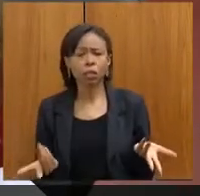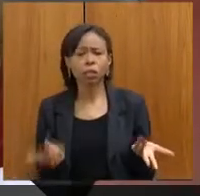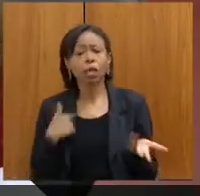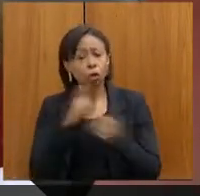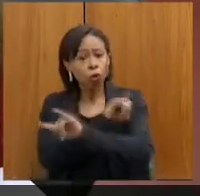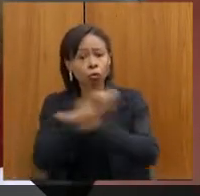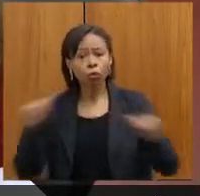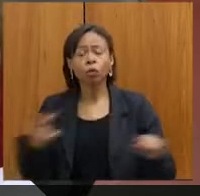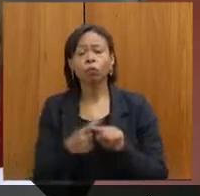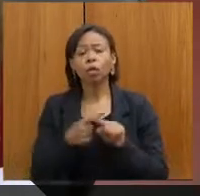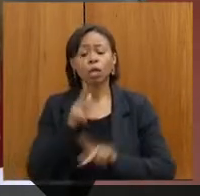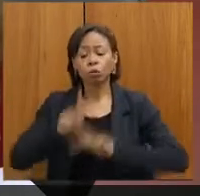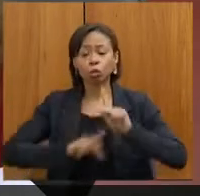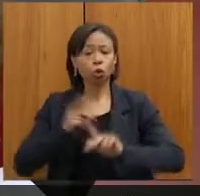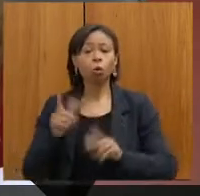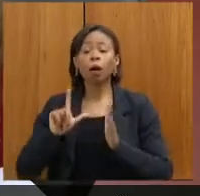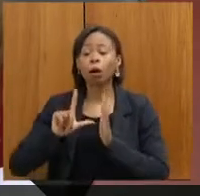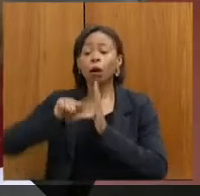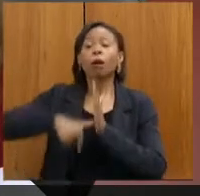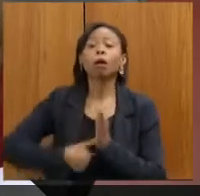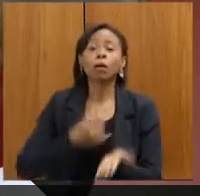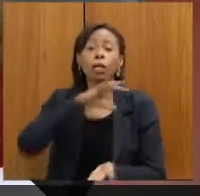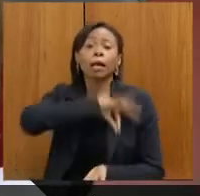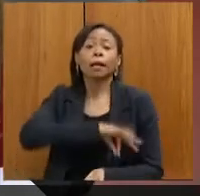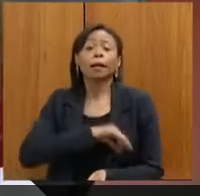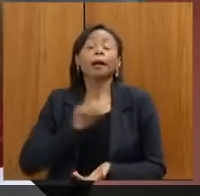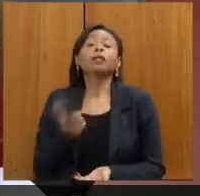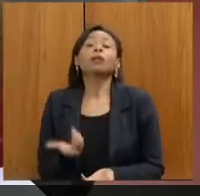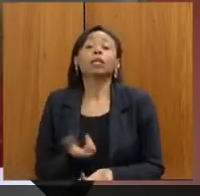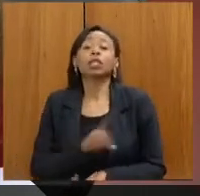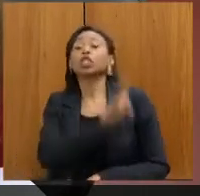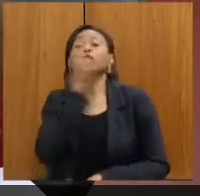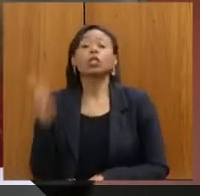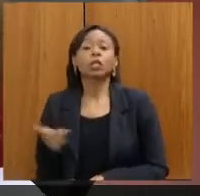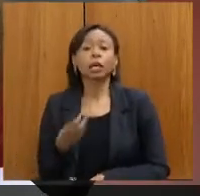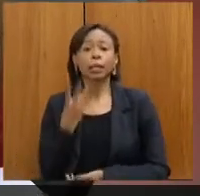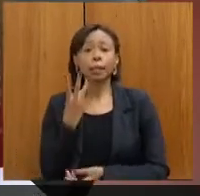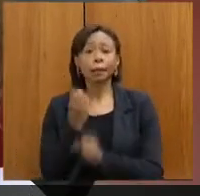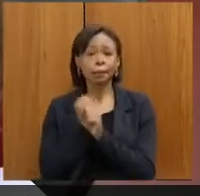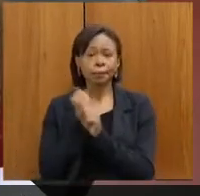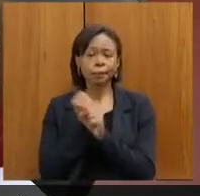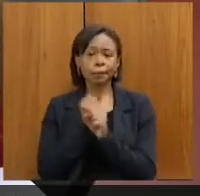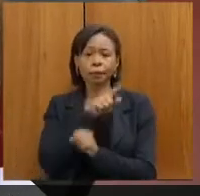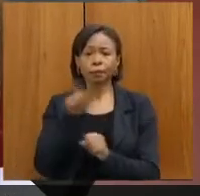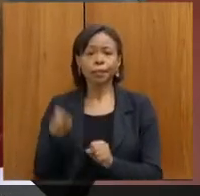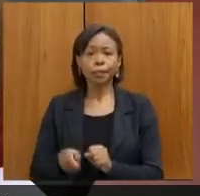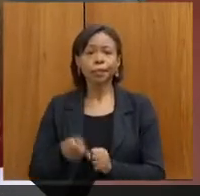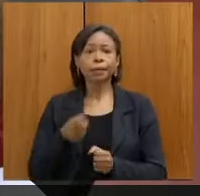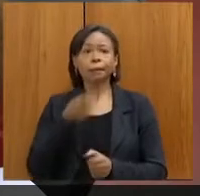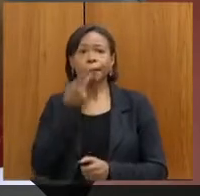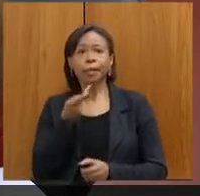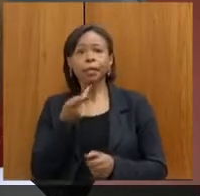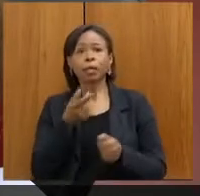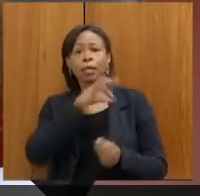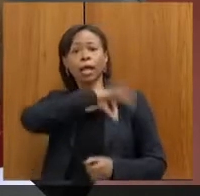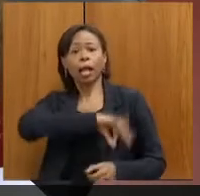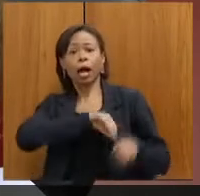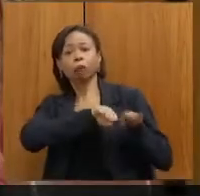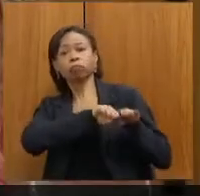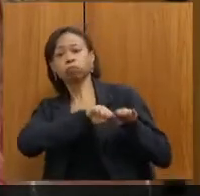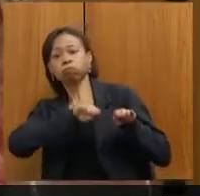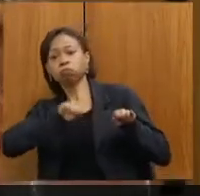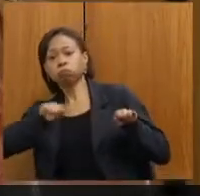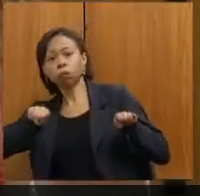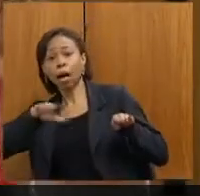situação as pessoas não sabe quando receberam de que forma receberá três anos vocês estão impondo congelamento de salário